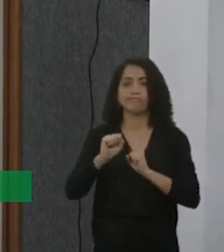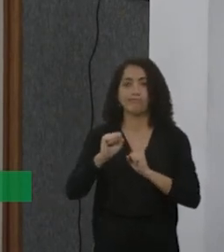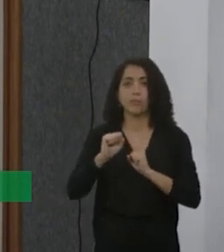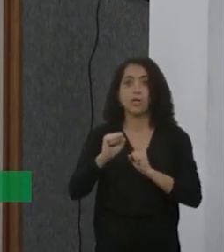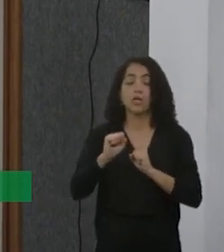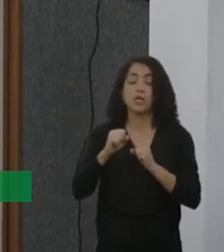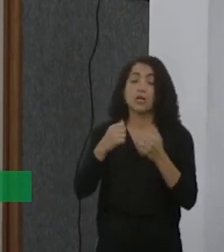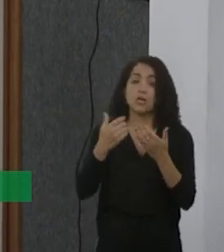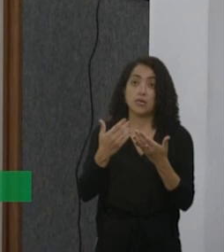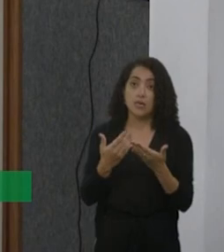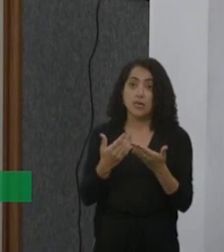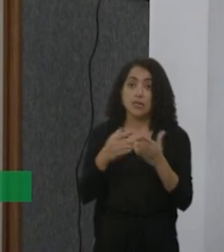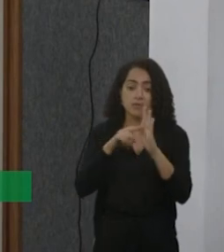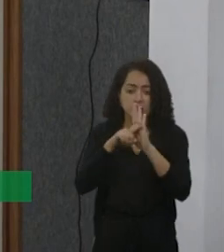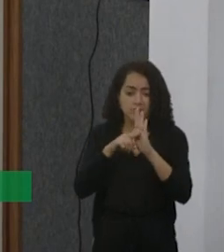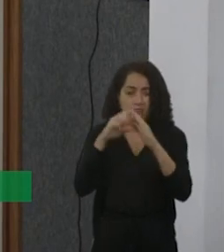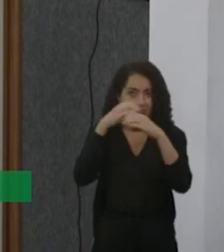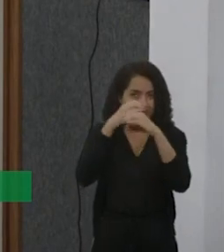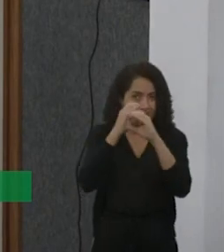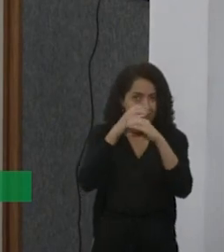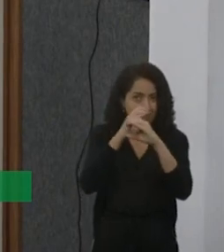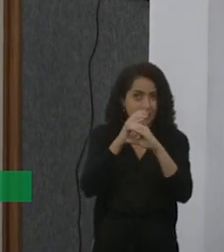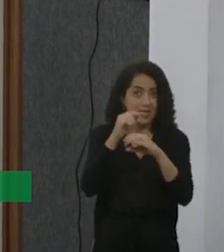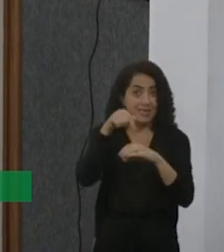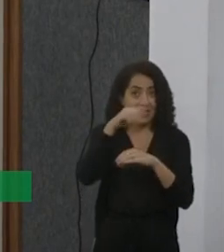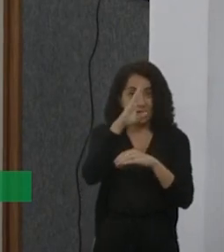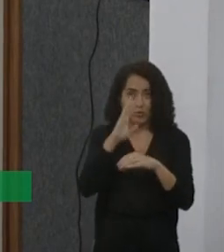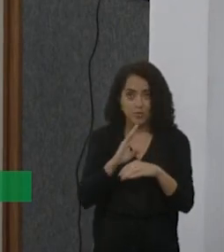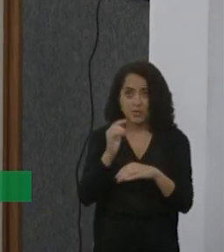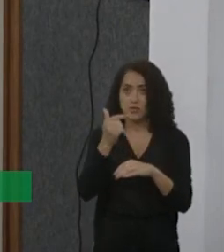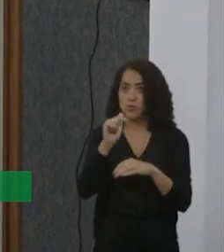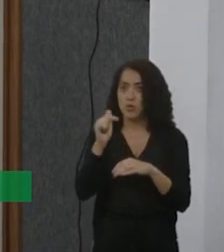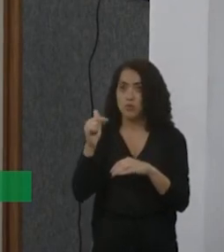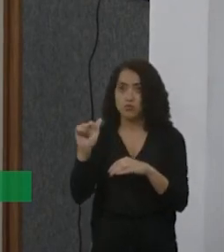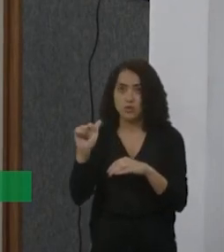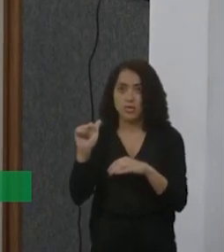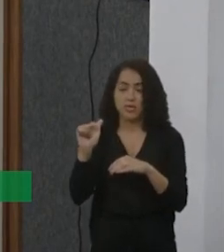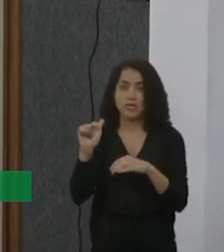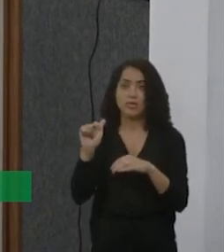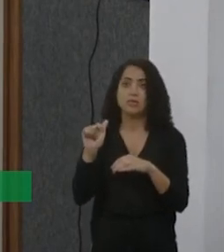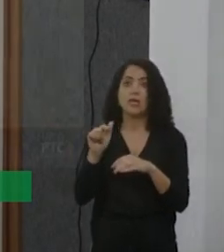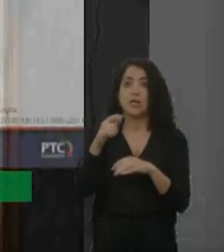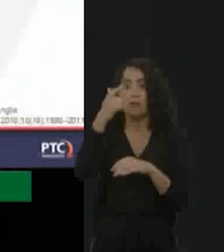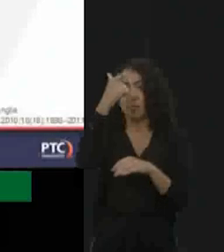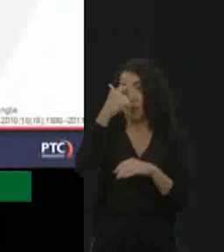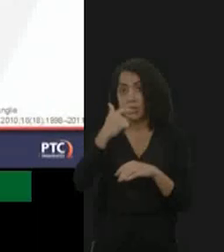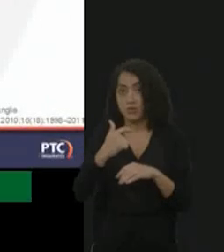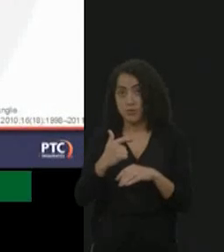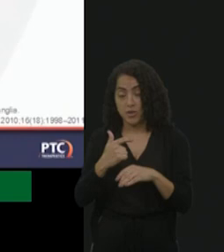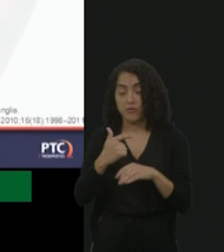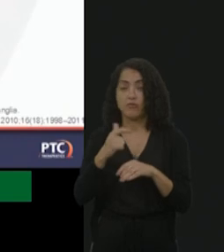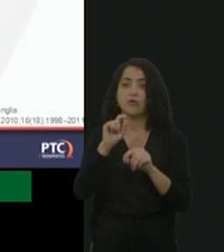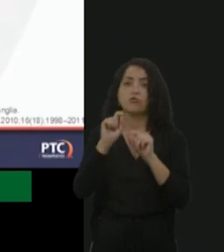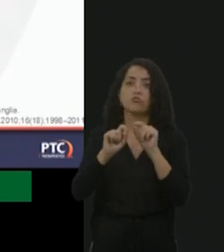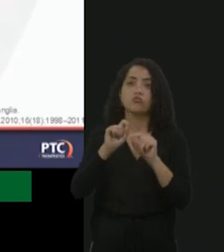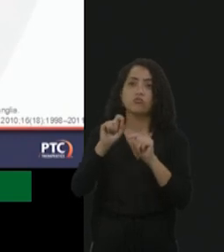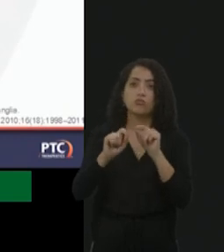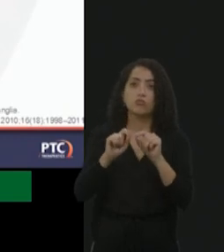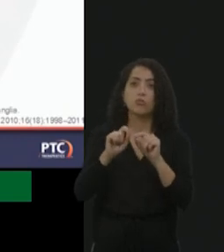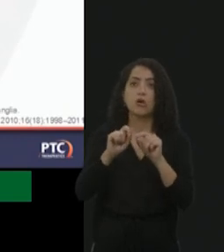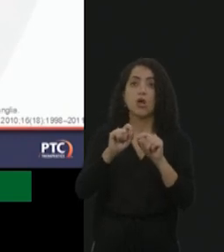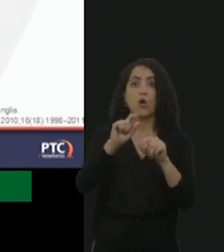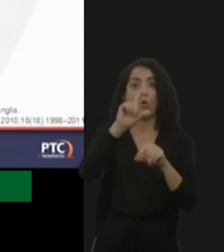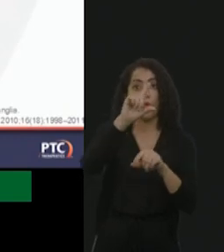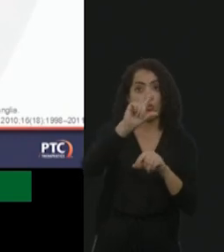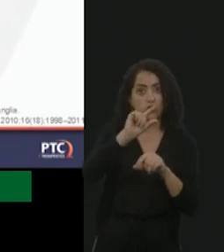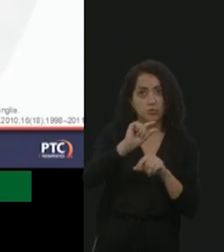Existe um exame que não está disponível no Brasil, que a gente consegue por esse perfil aqui, né? A enzima está ausente ou diminuída,